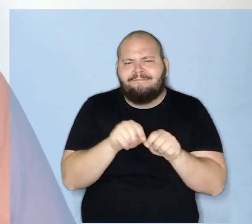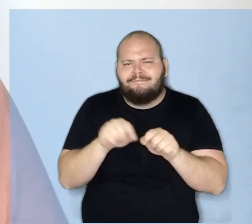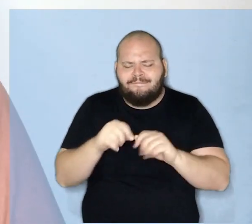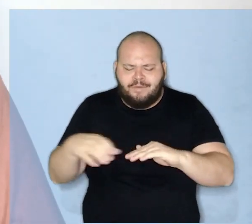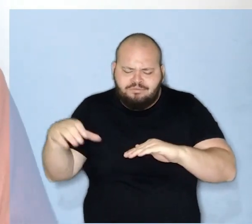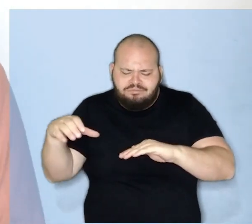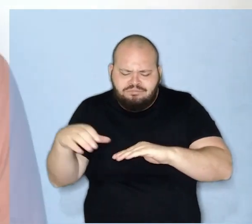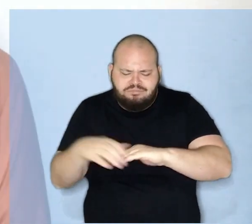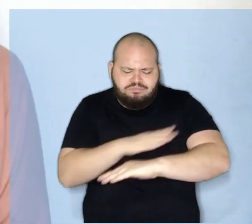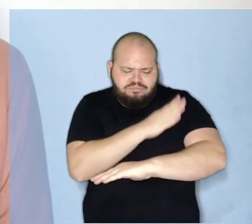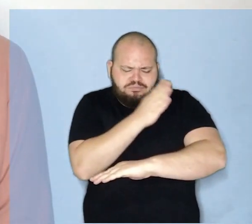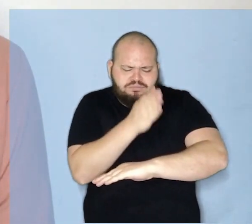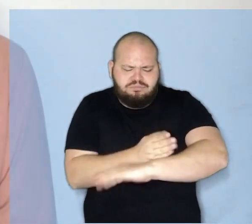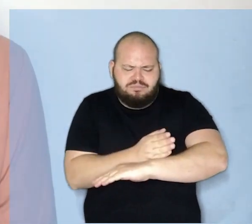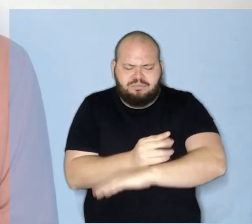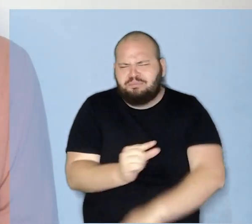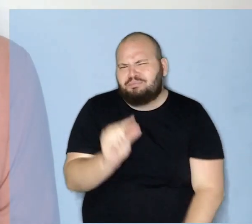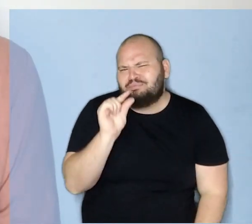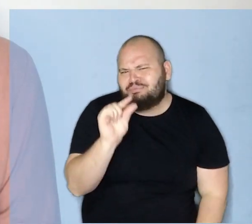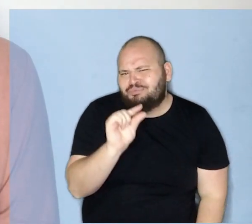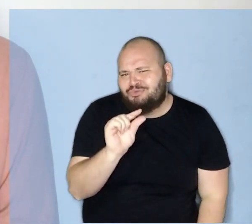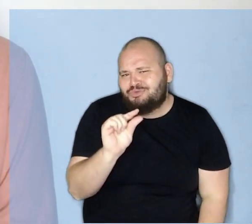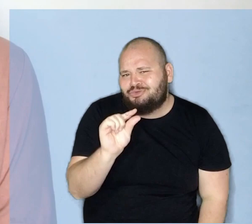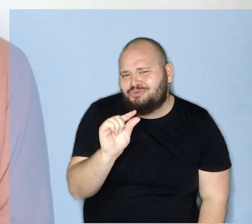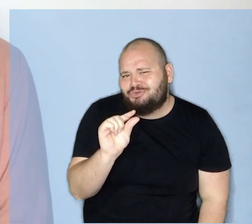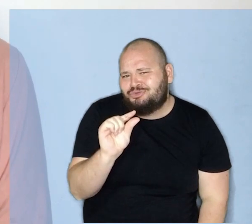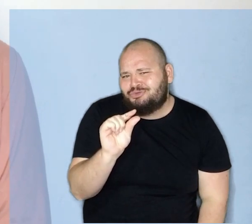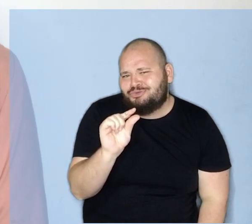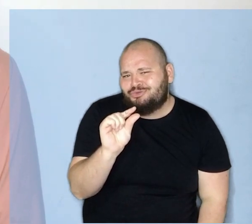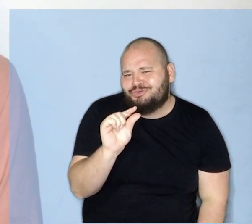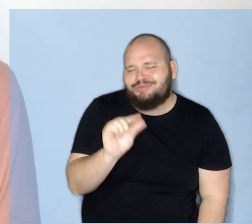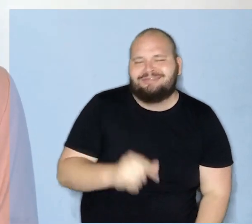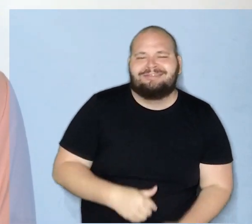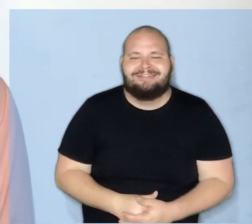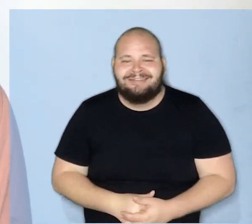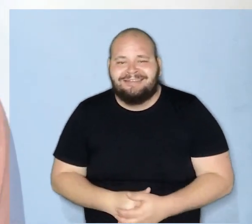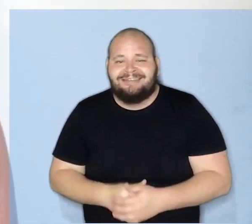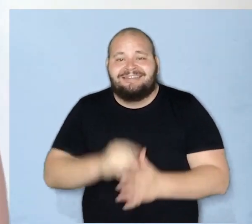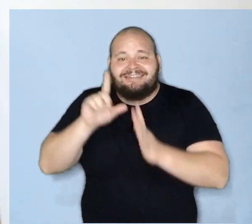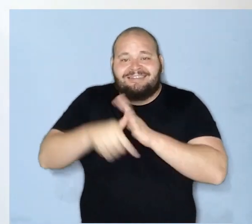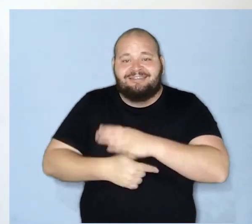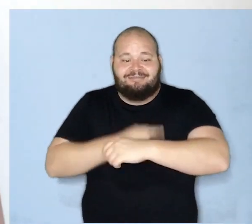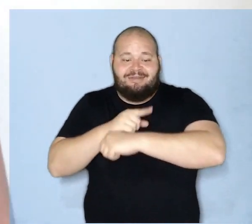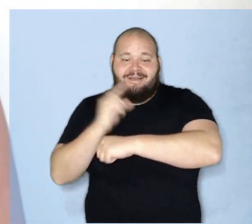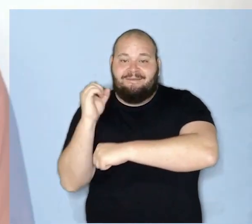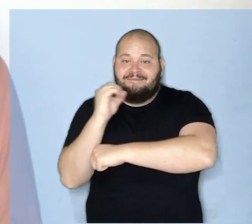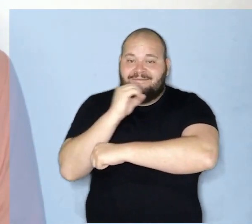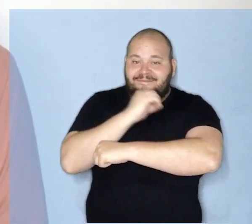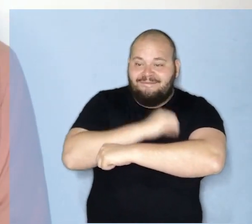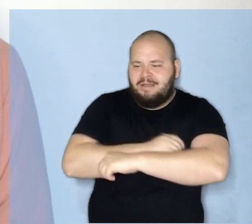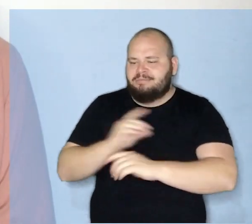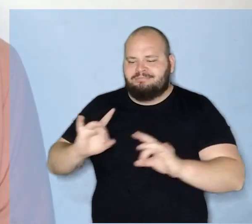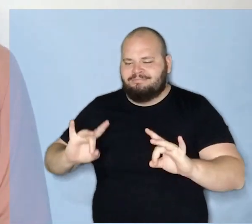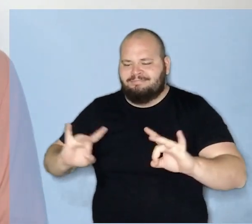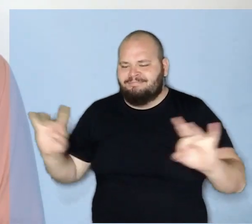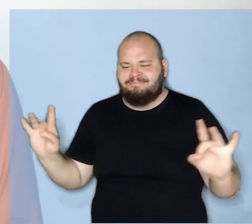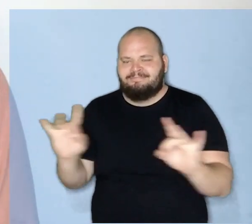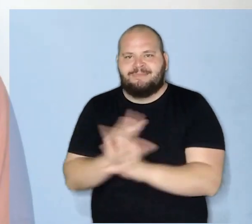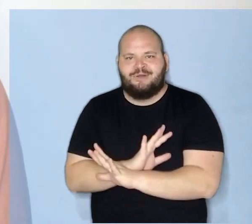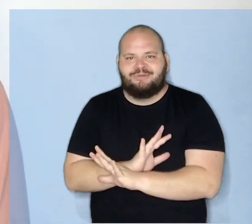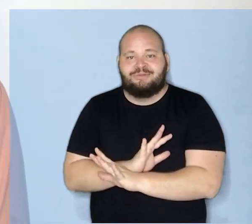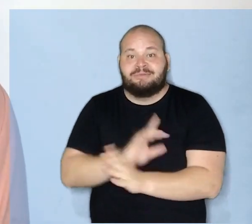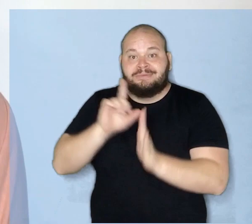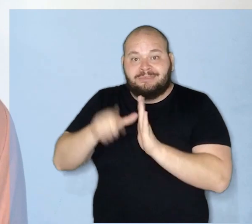menor bota que se viu nesse mundo. No final da tarde, tudo já estava pronto. À